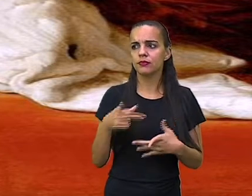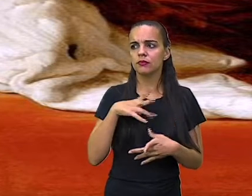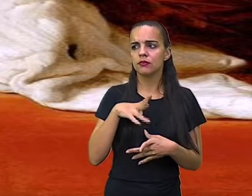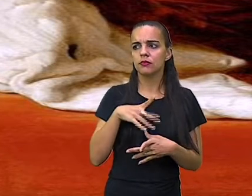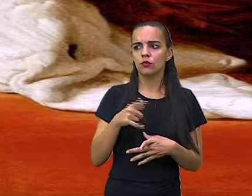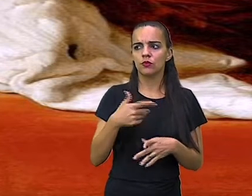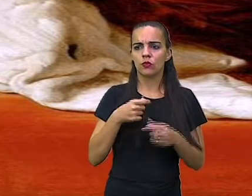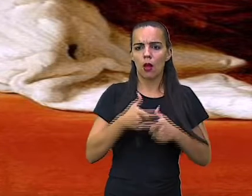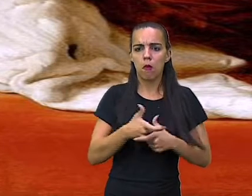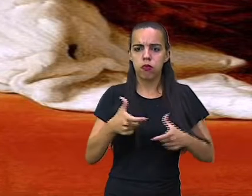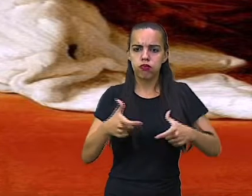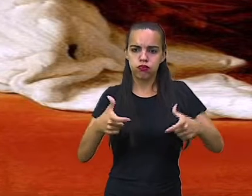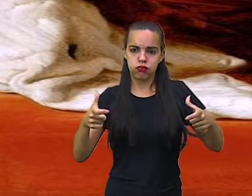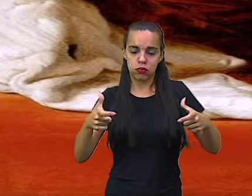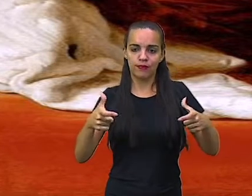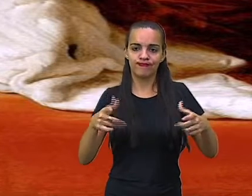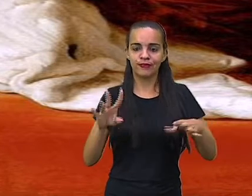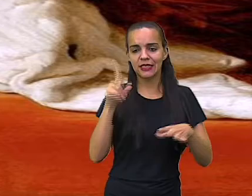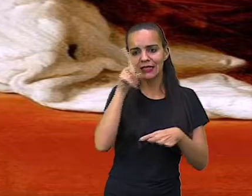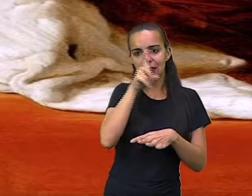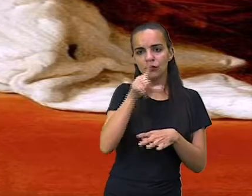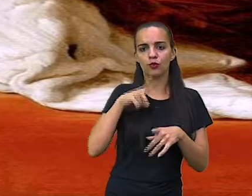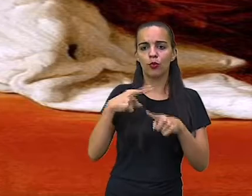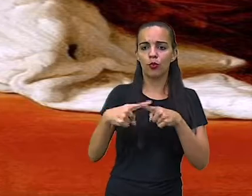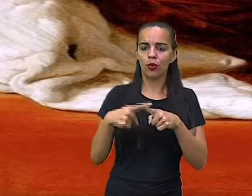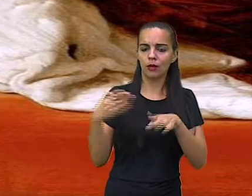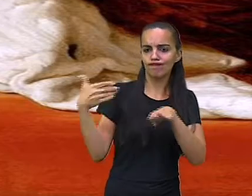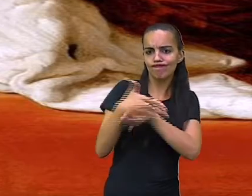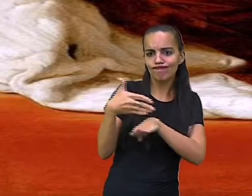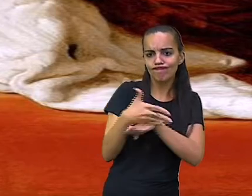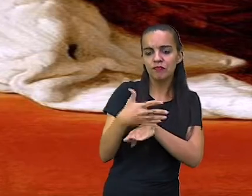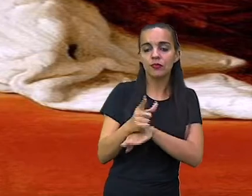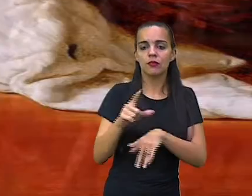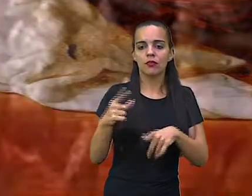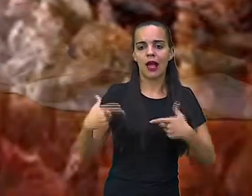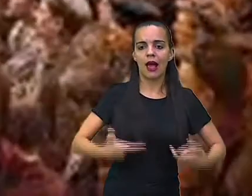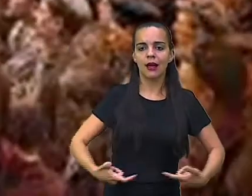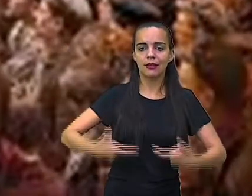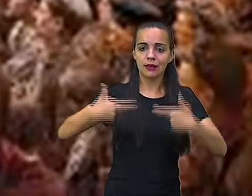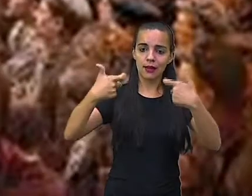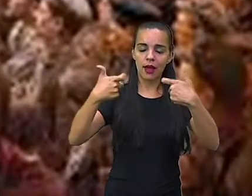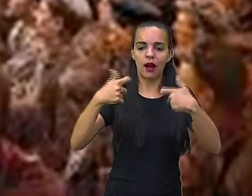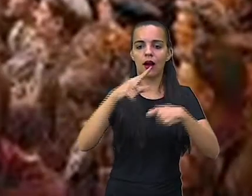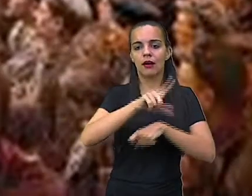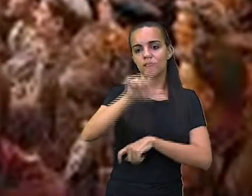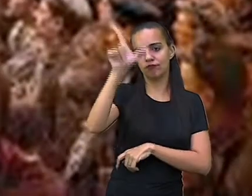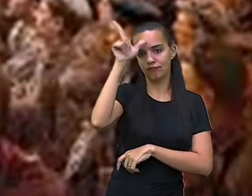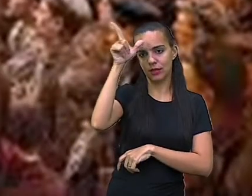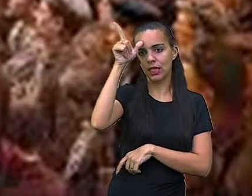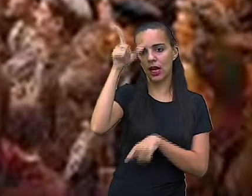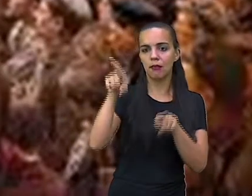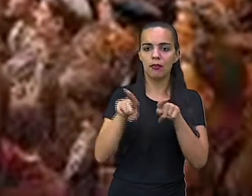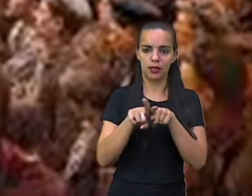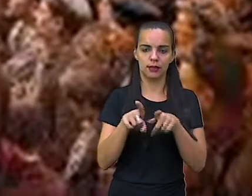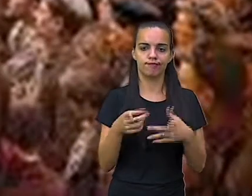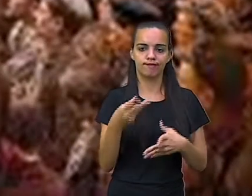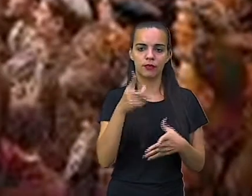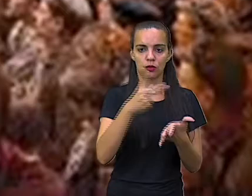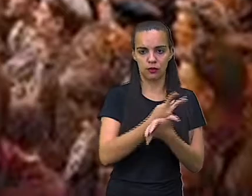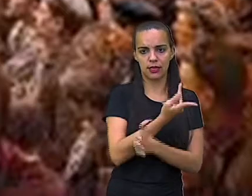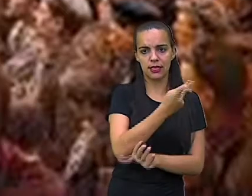a expansão alemã. Como mencionamos anteriormente, a revolução que começou na França